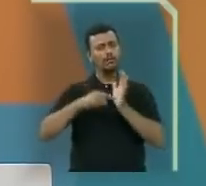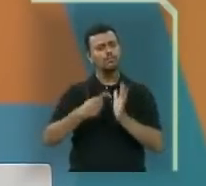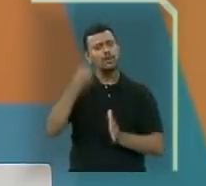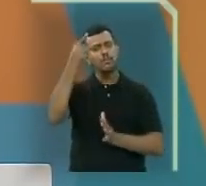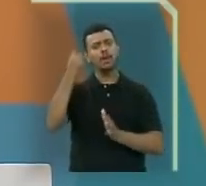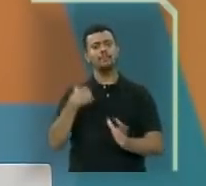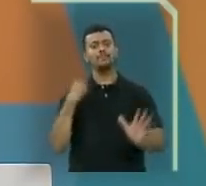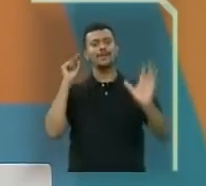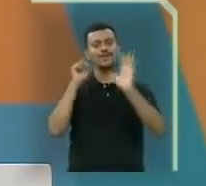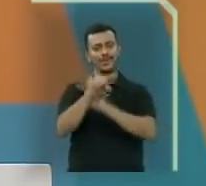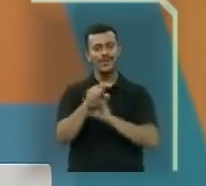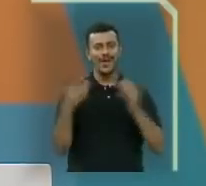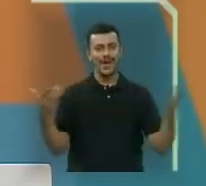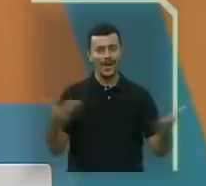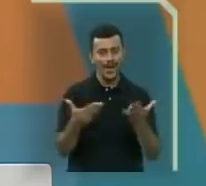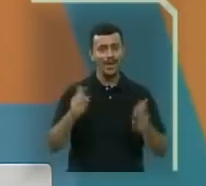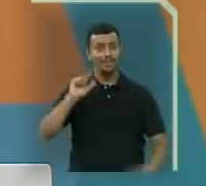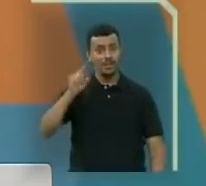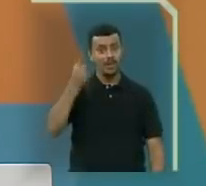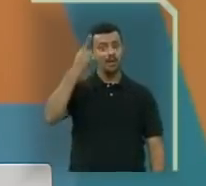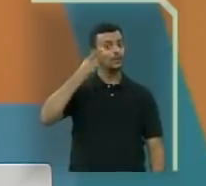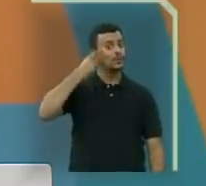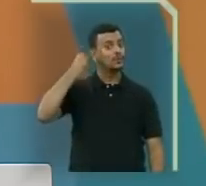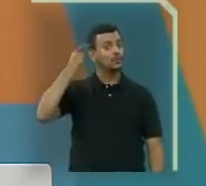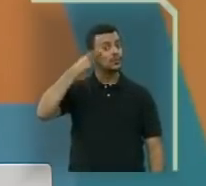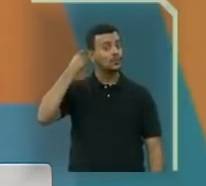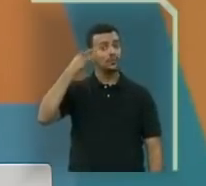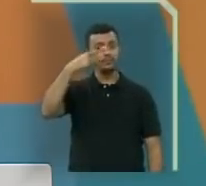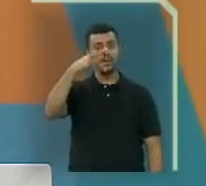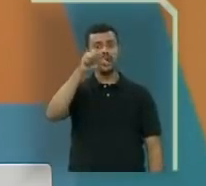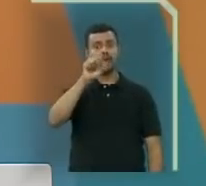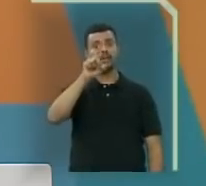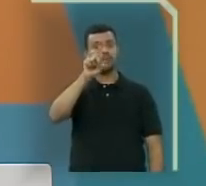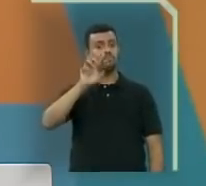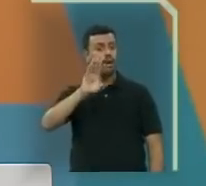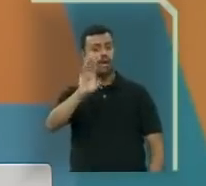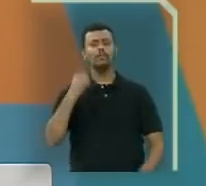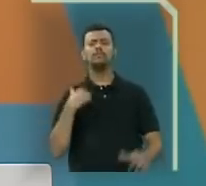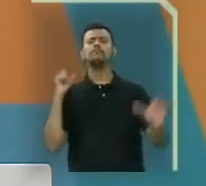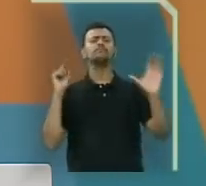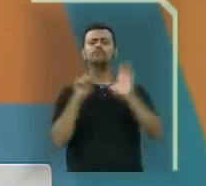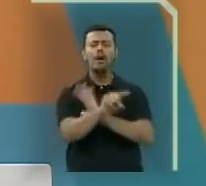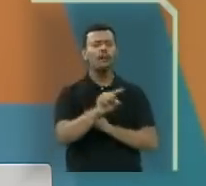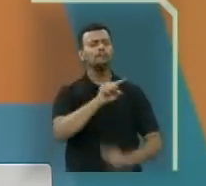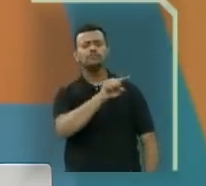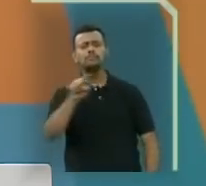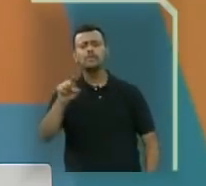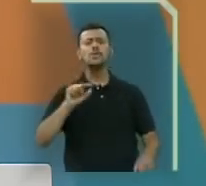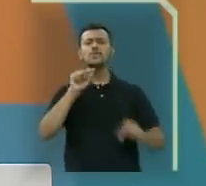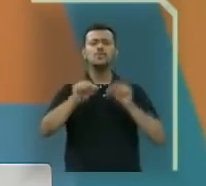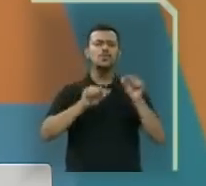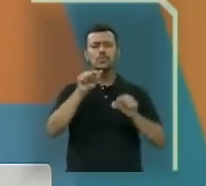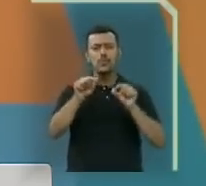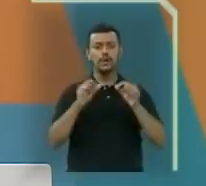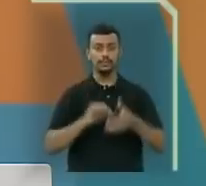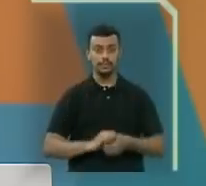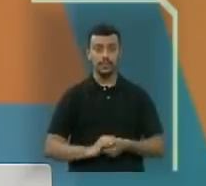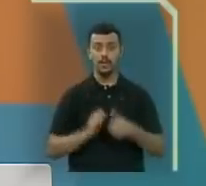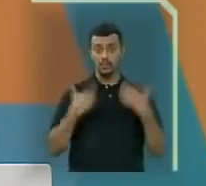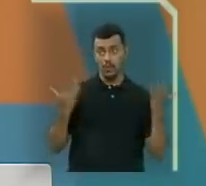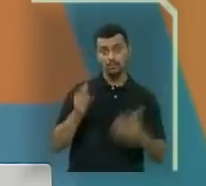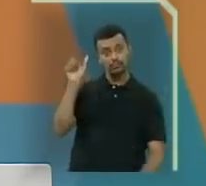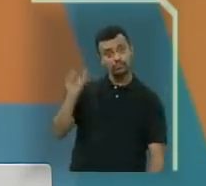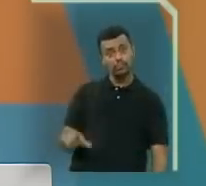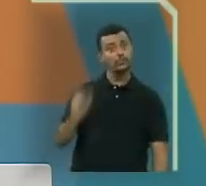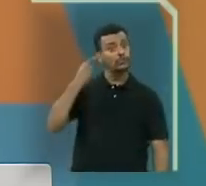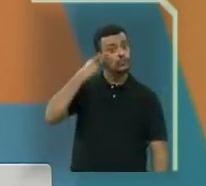com o candidato João Dória, do PSDB, que indica quem vai responder. João Dória, o senhor tem